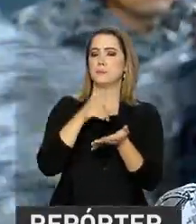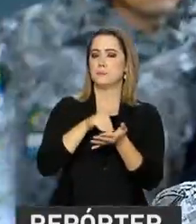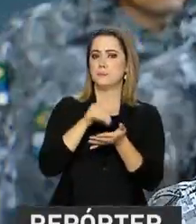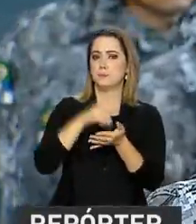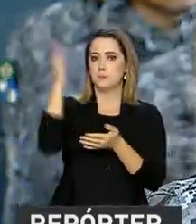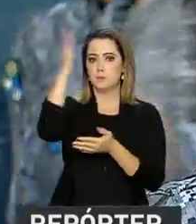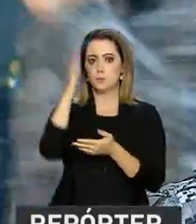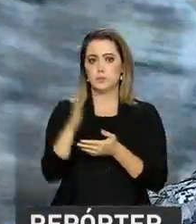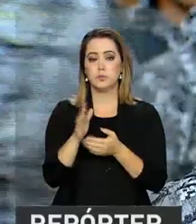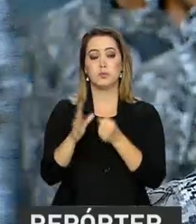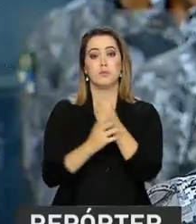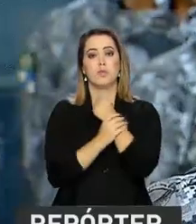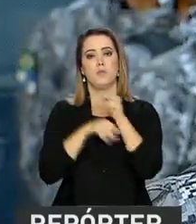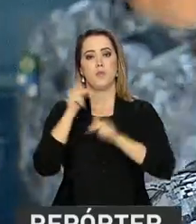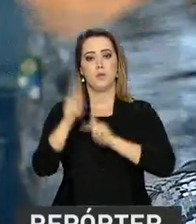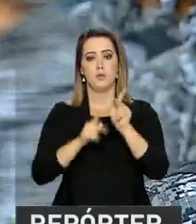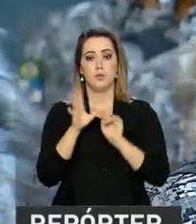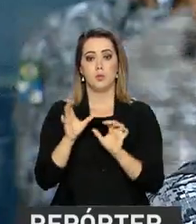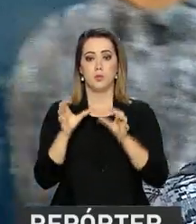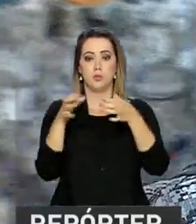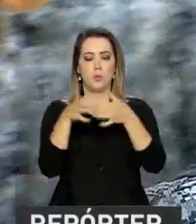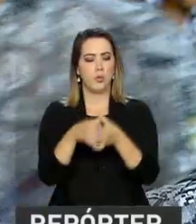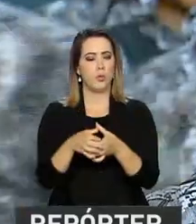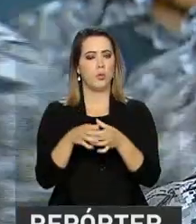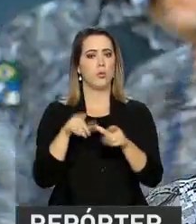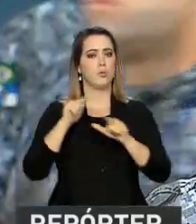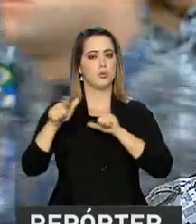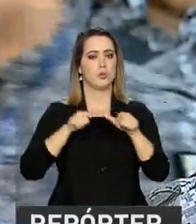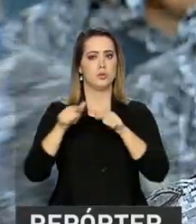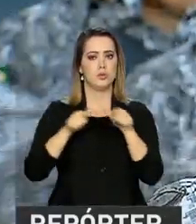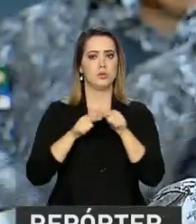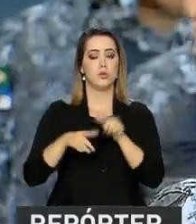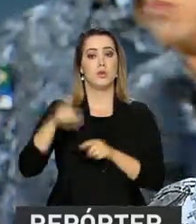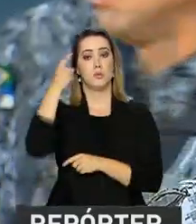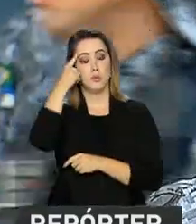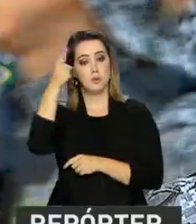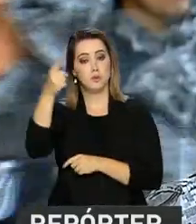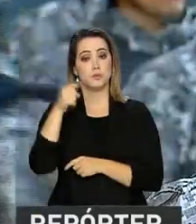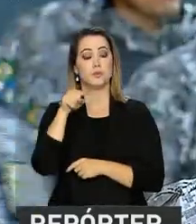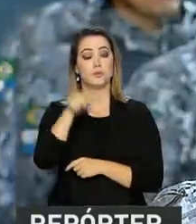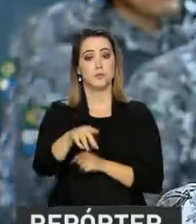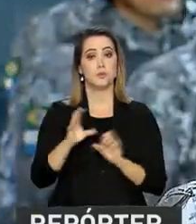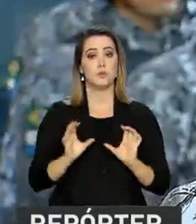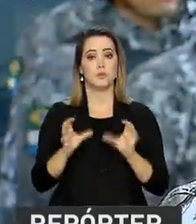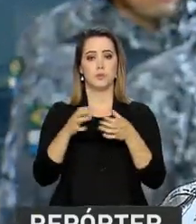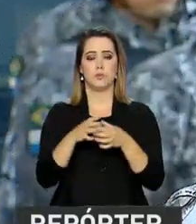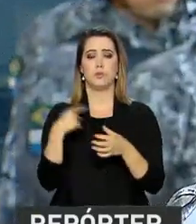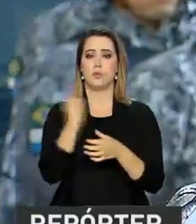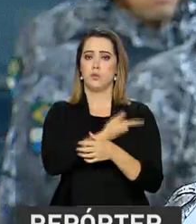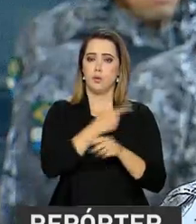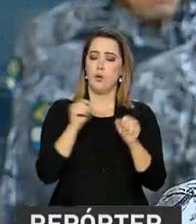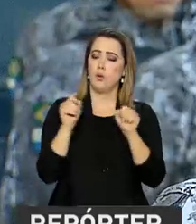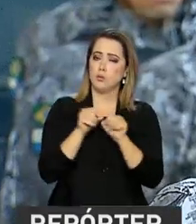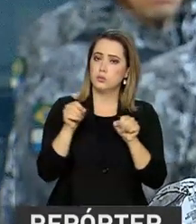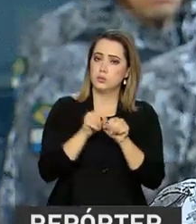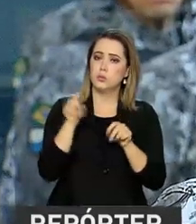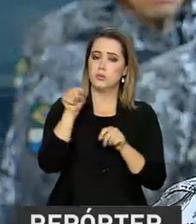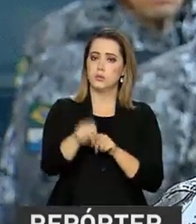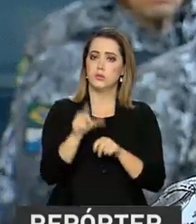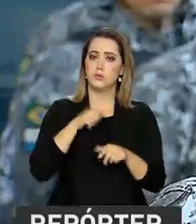Pública, eh, a área de operações e inteligência dessa Secretaria Nacional, e nós faremos então a